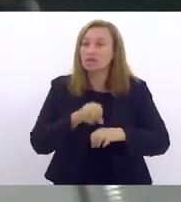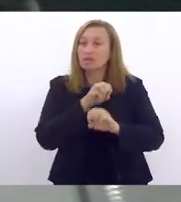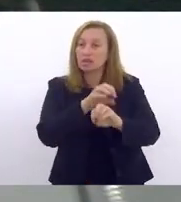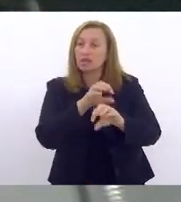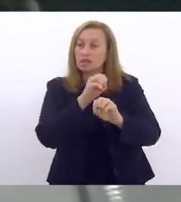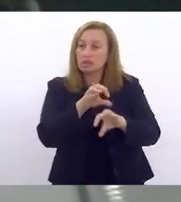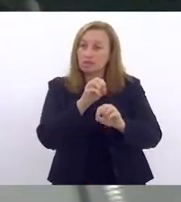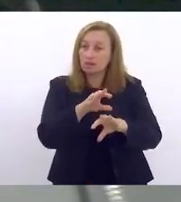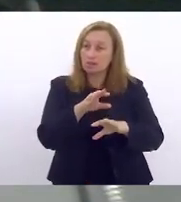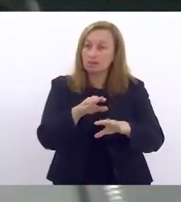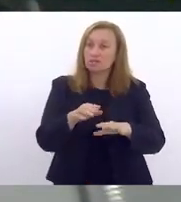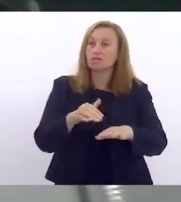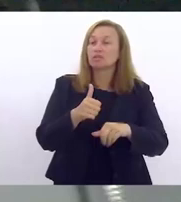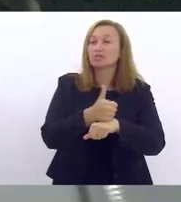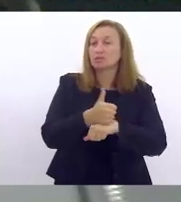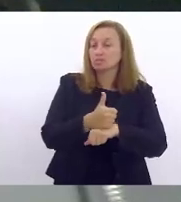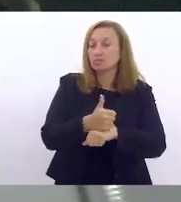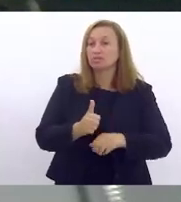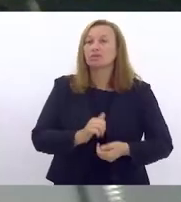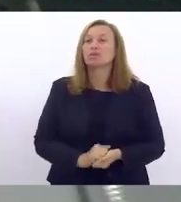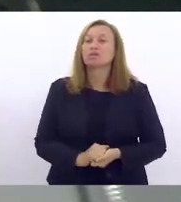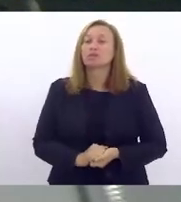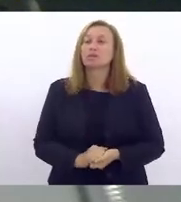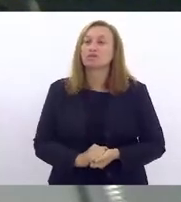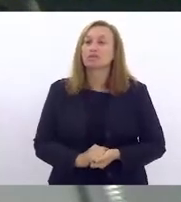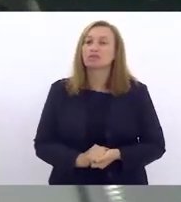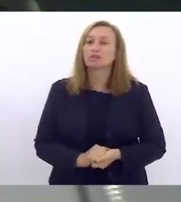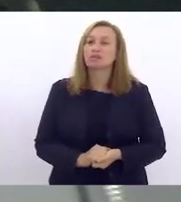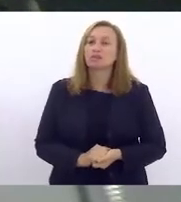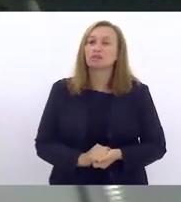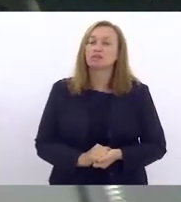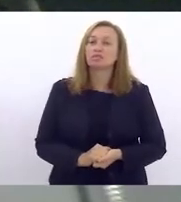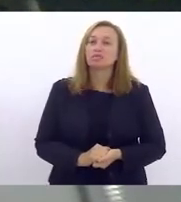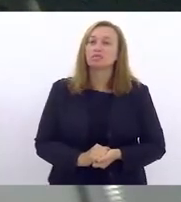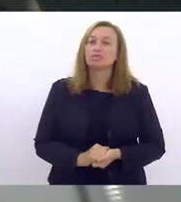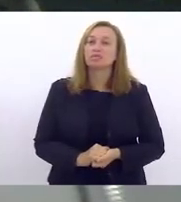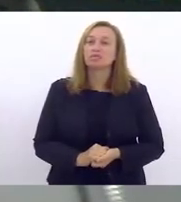educação desses trabalhadores. Então, é a partir